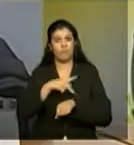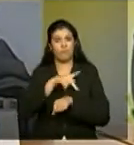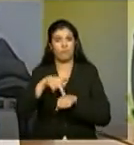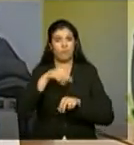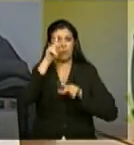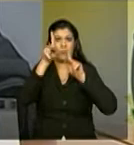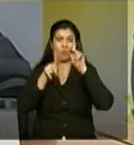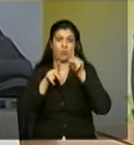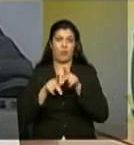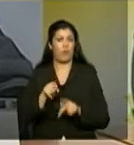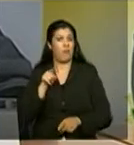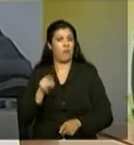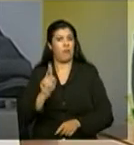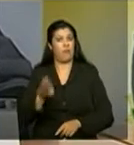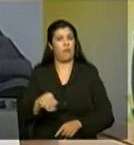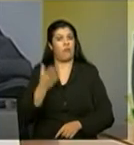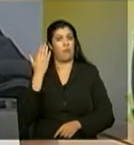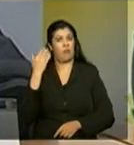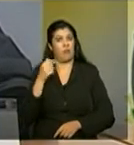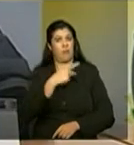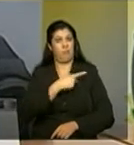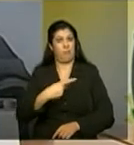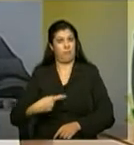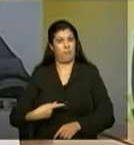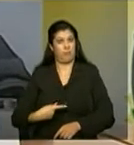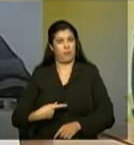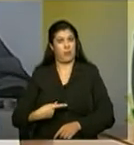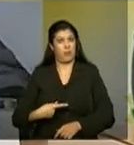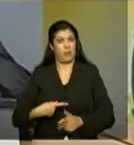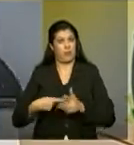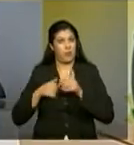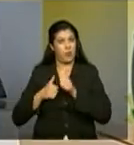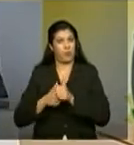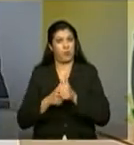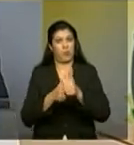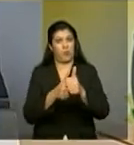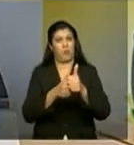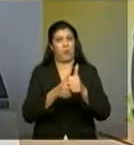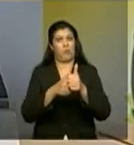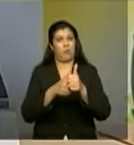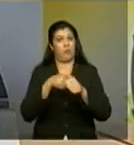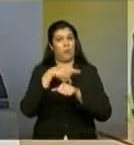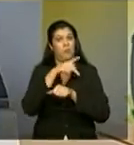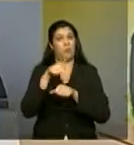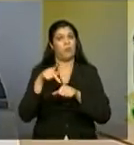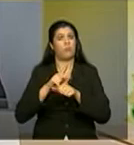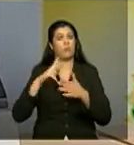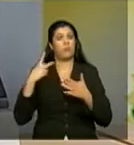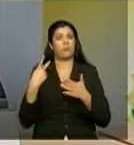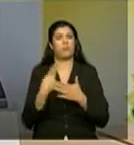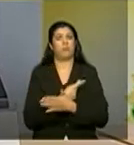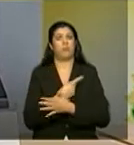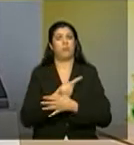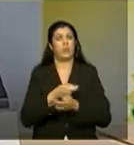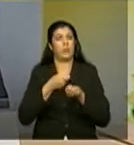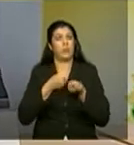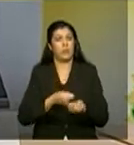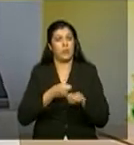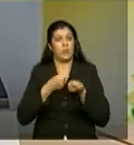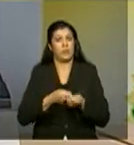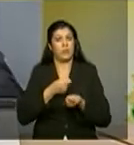ele foi o presidente da república dirigiu o país num momento de grandes tensões